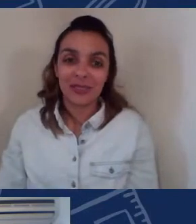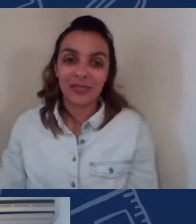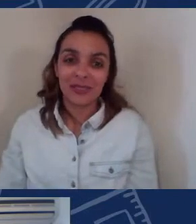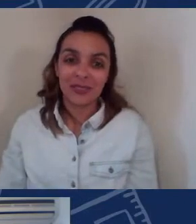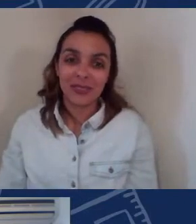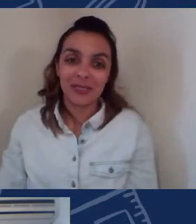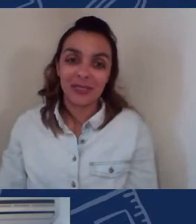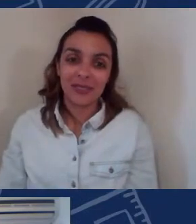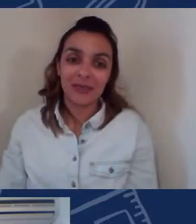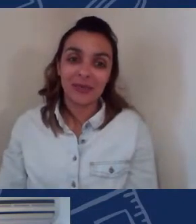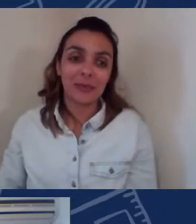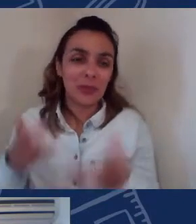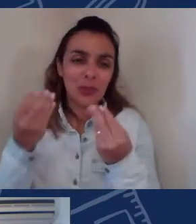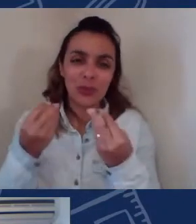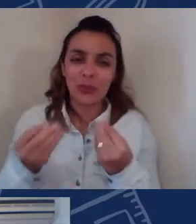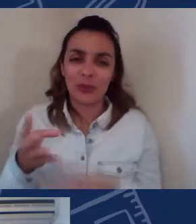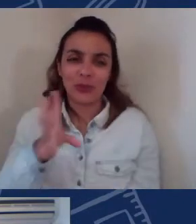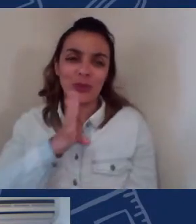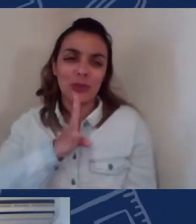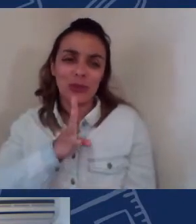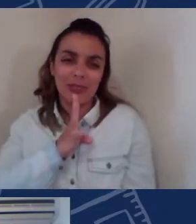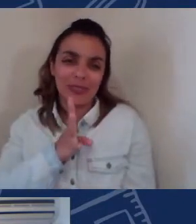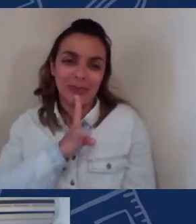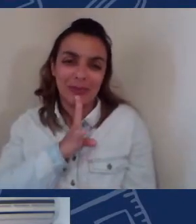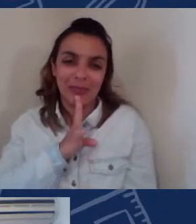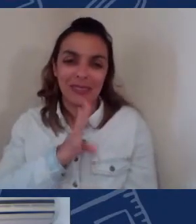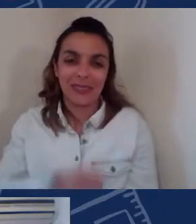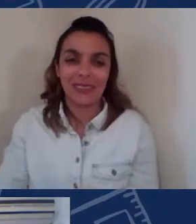ampla gama de conhecimentos com tanta simplicidade.